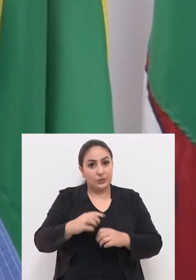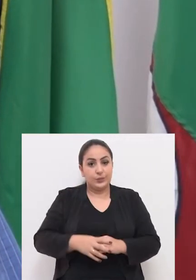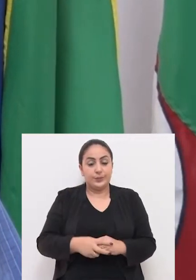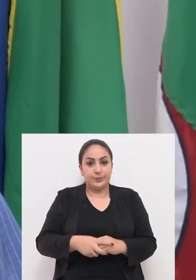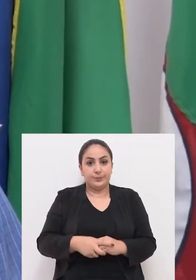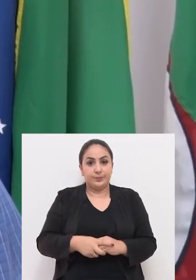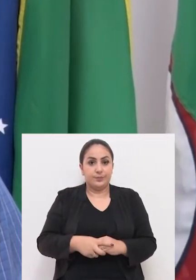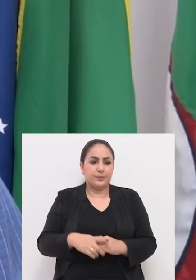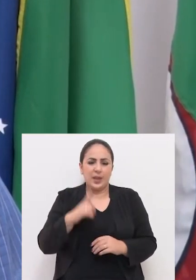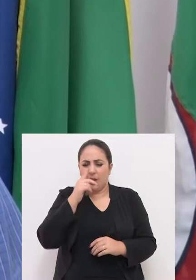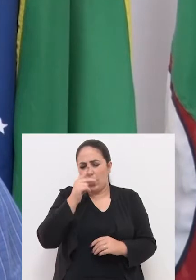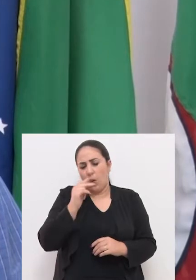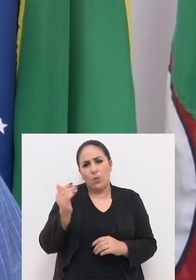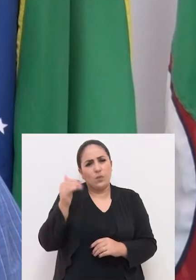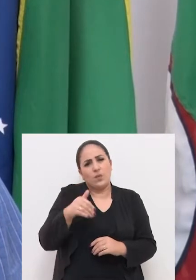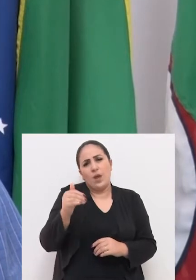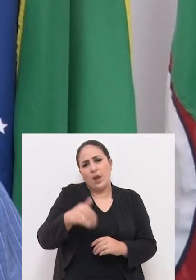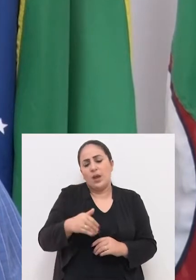outra cidade,